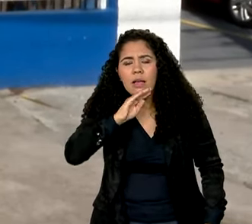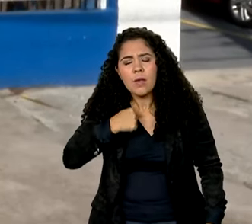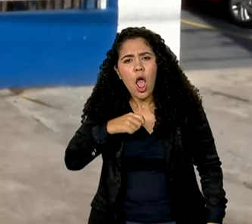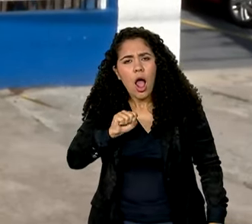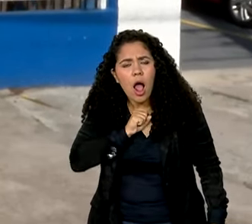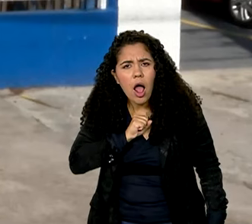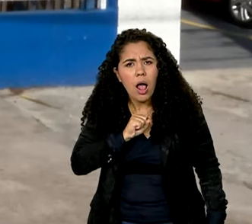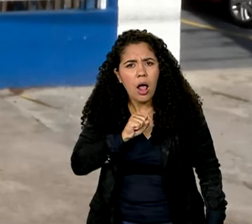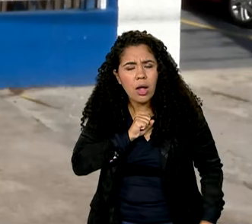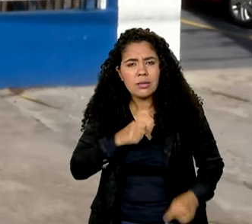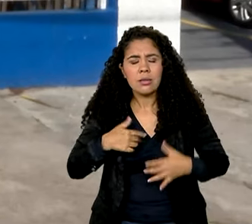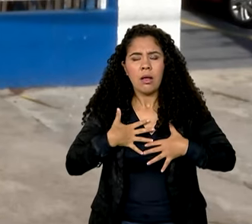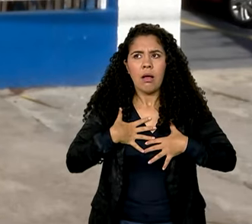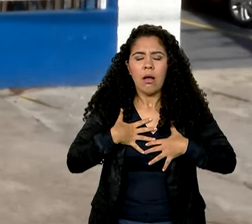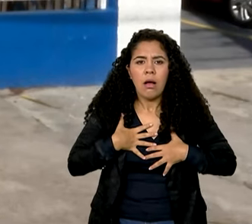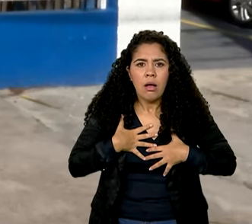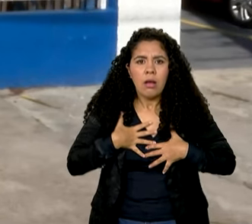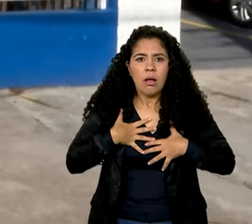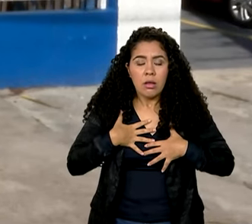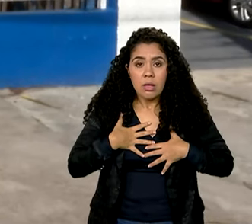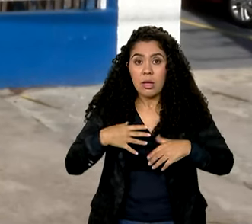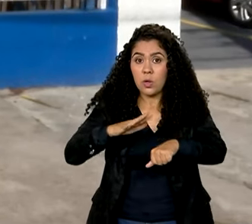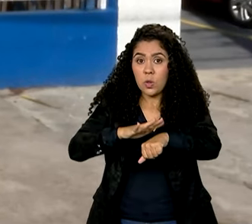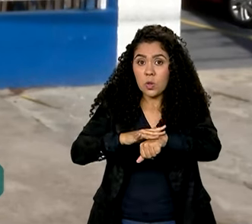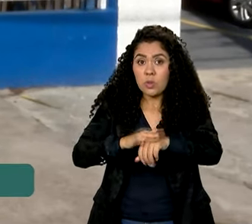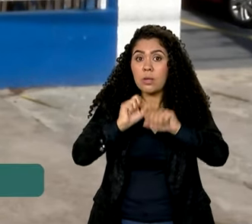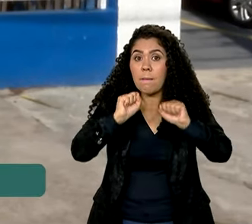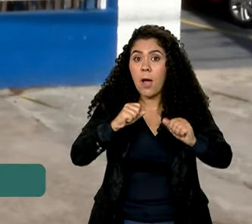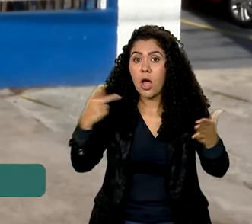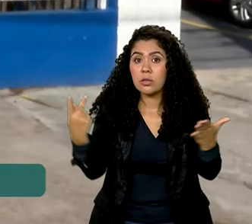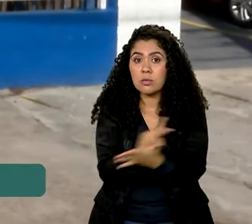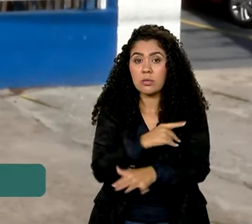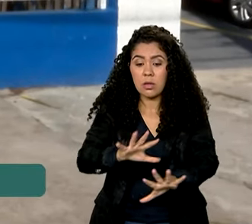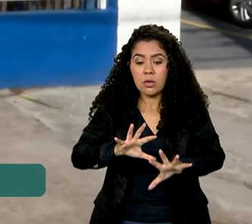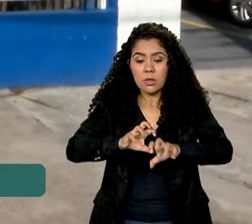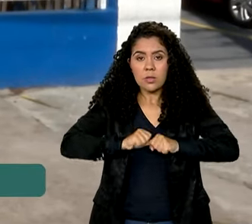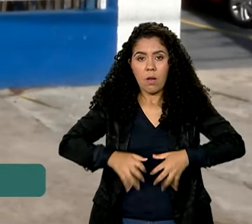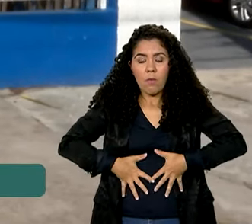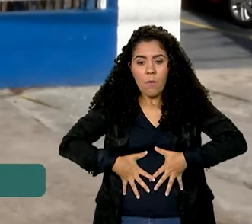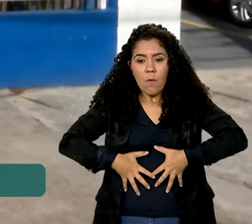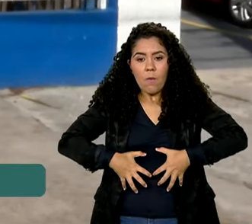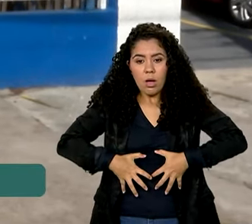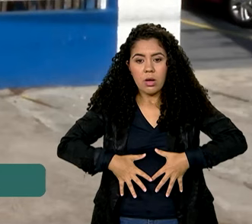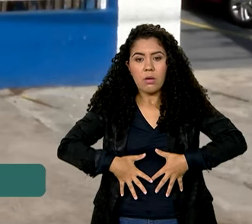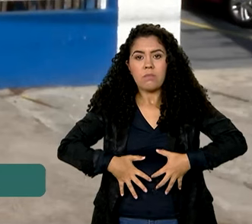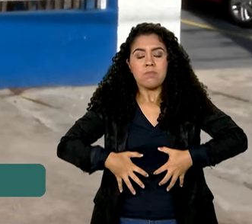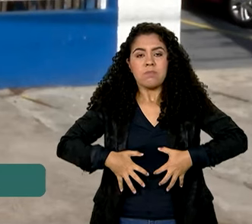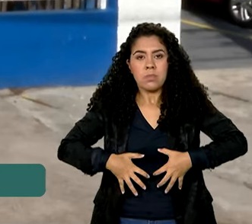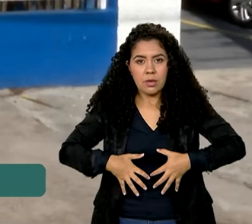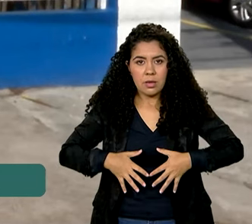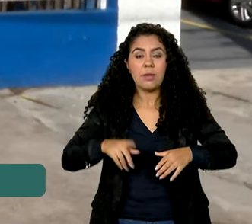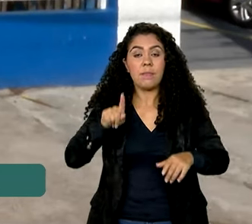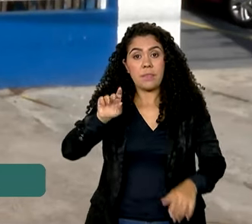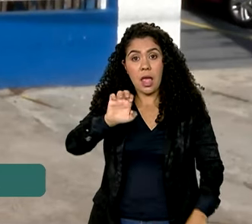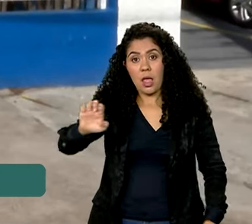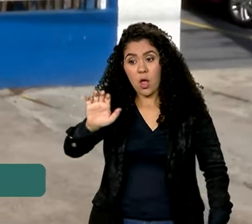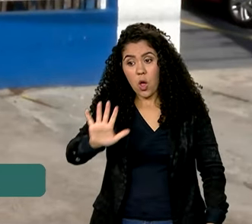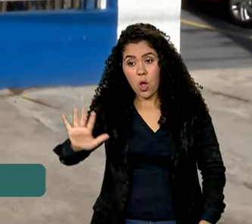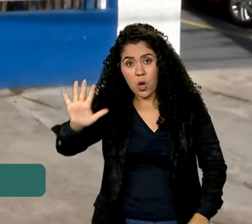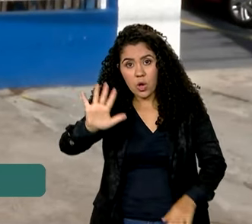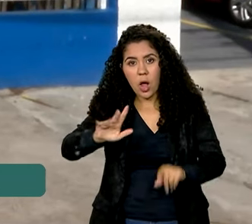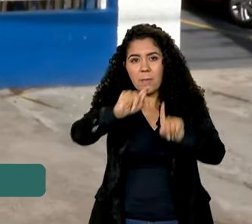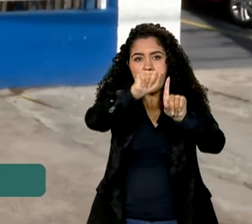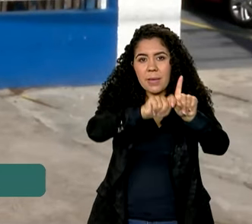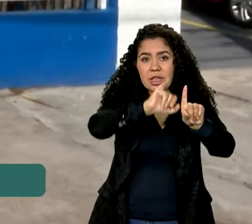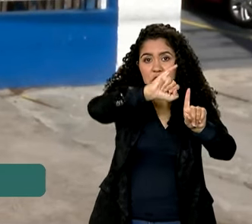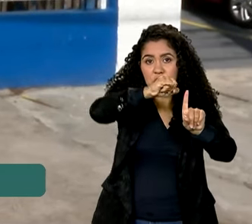e cansaço. A doença pode levar a pneumonia e paradas respiratórias. Na Europa, de janeiro a